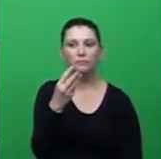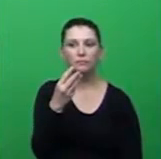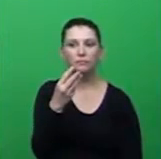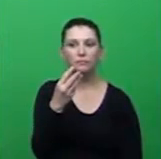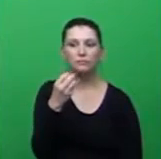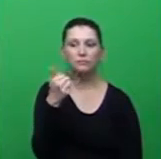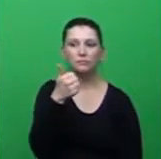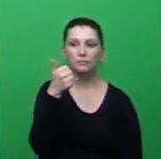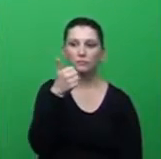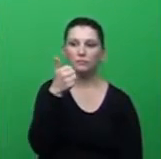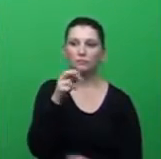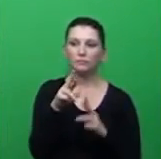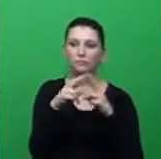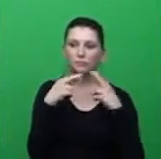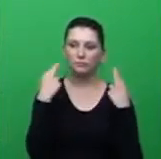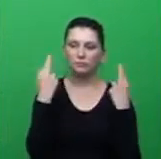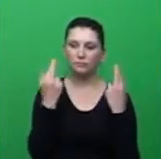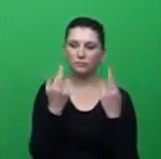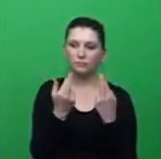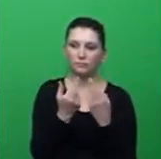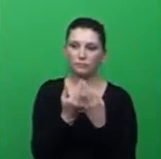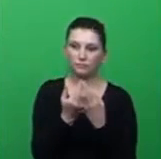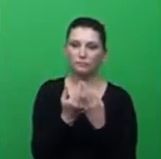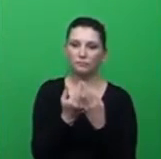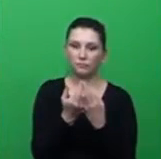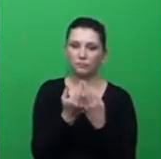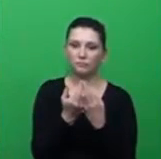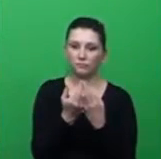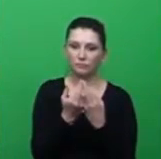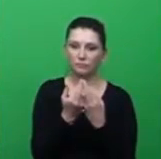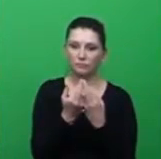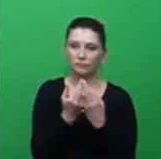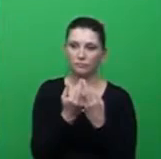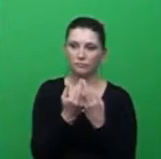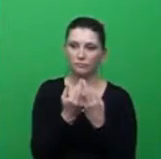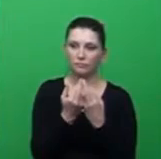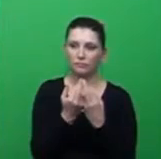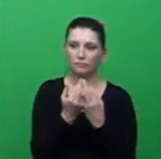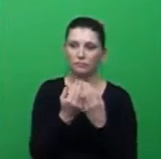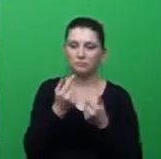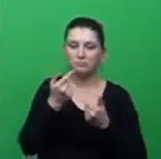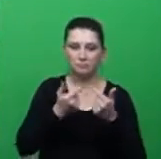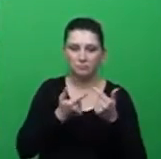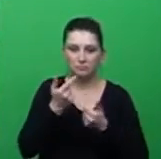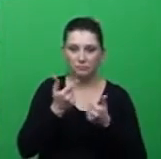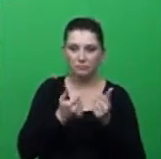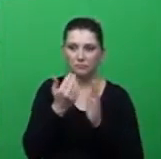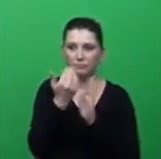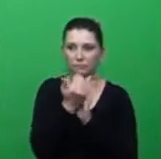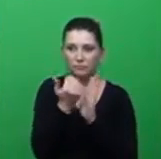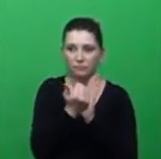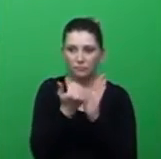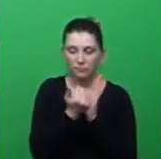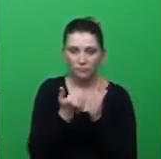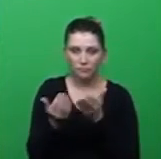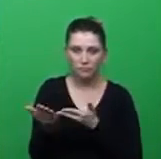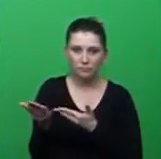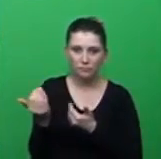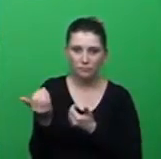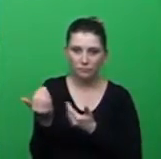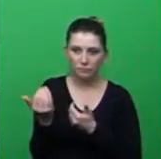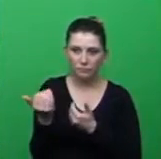primeira audiência pública de 7 audiências que serão realizadas para tratar do Plano Municipal da Juventude